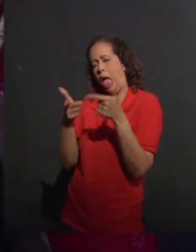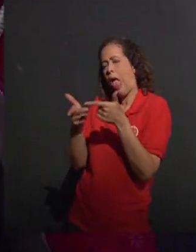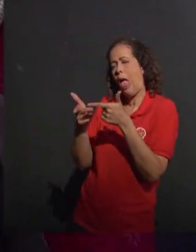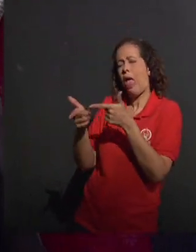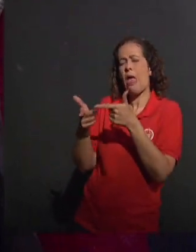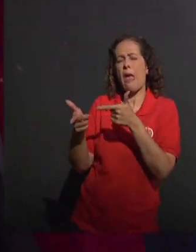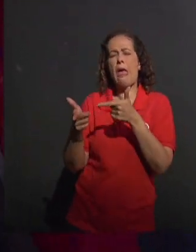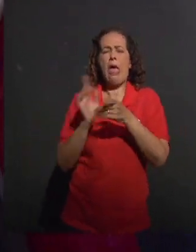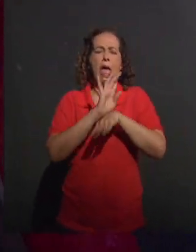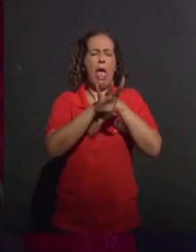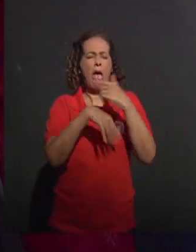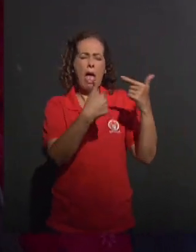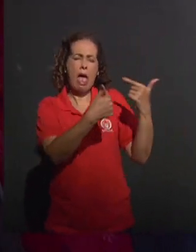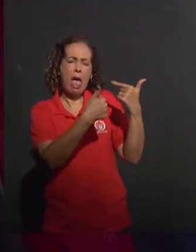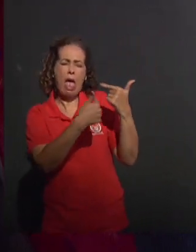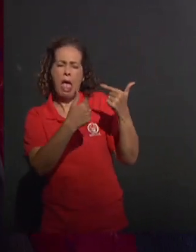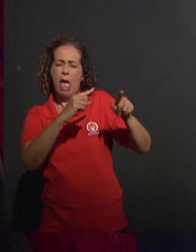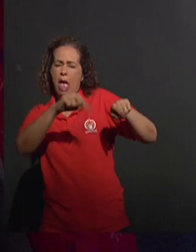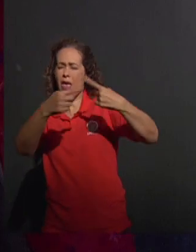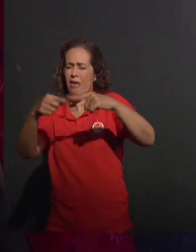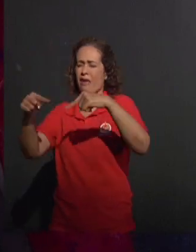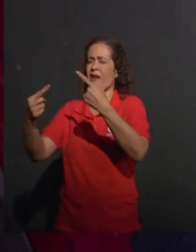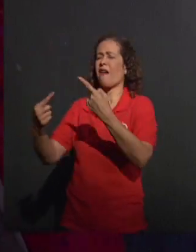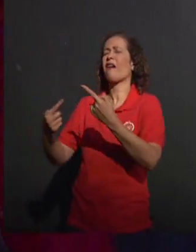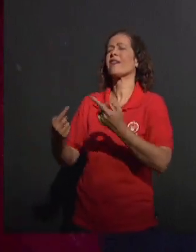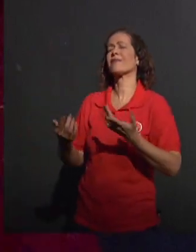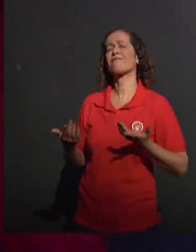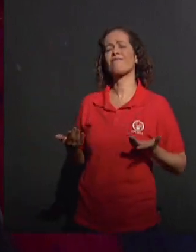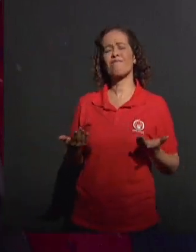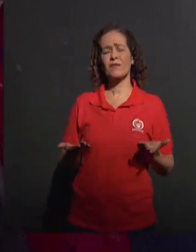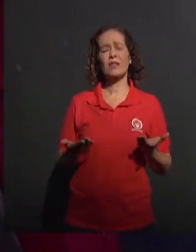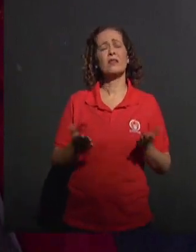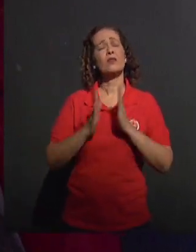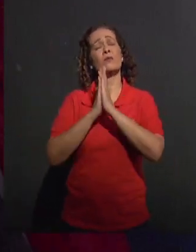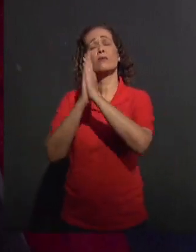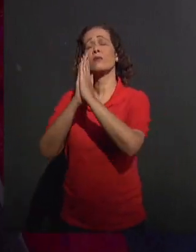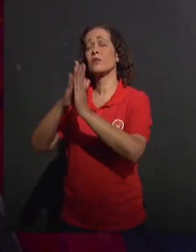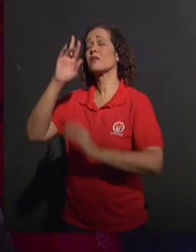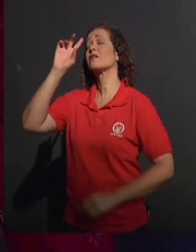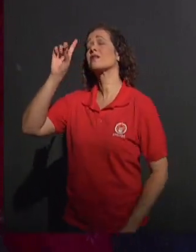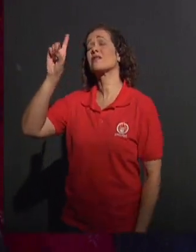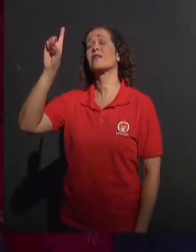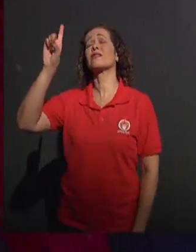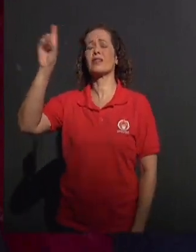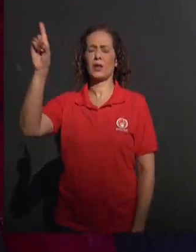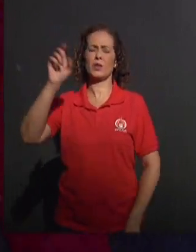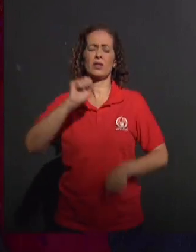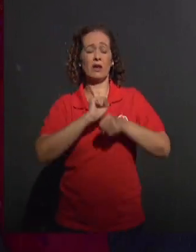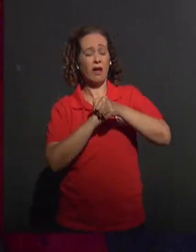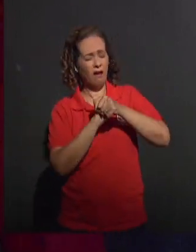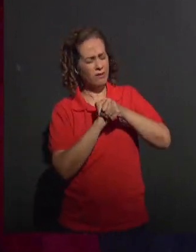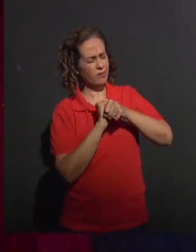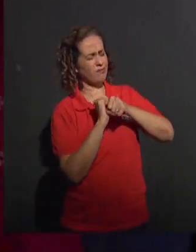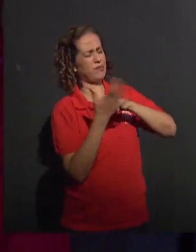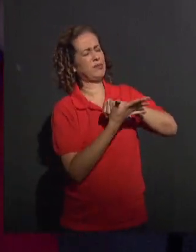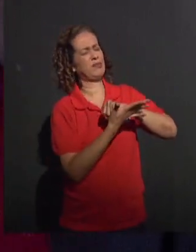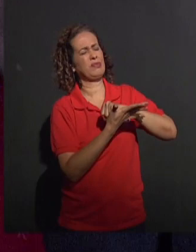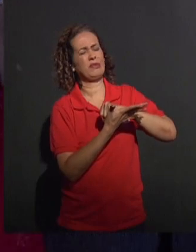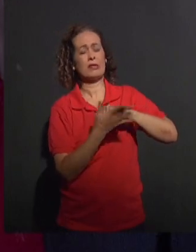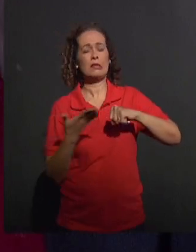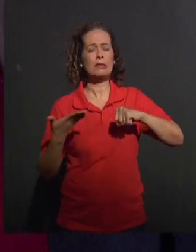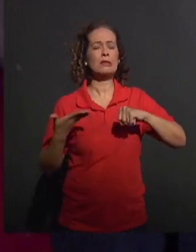o inimigo tem afrontado, Senhor. Ó Deus, que esse maldito coronavírus,